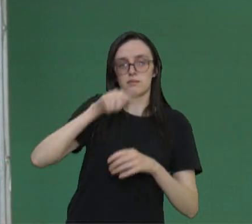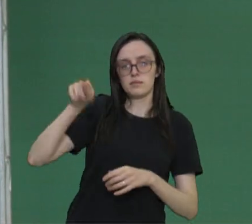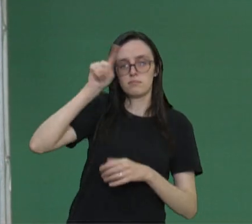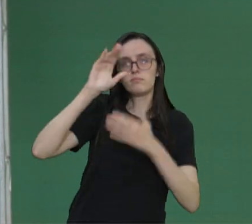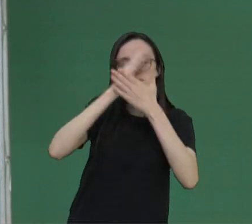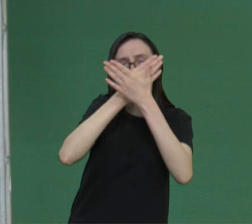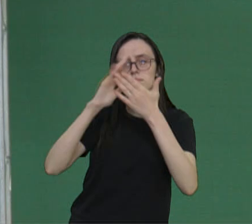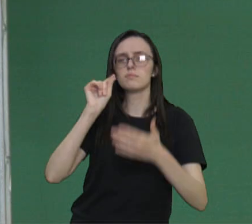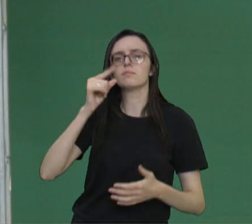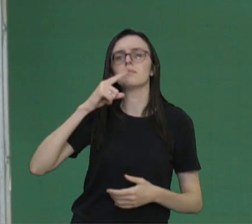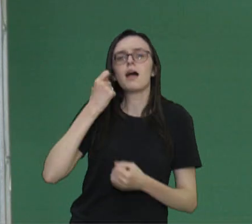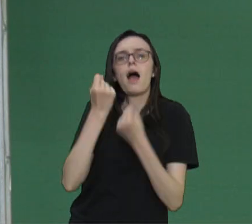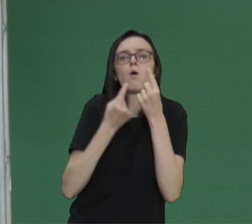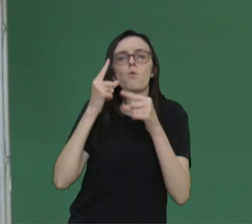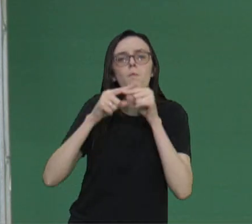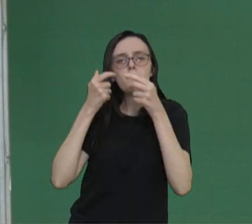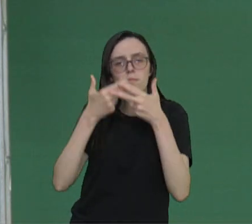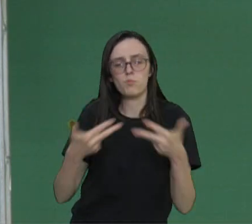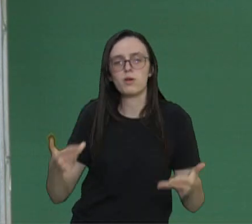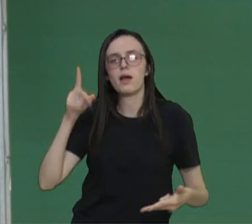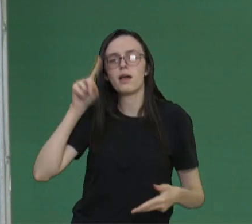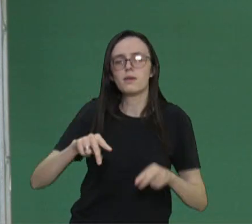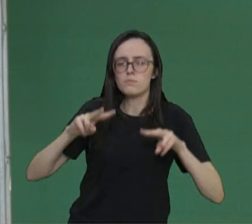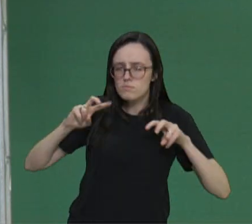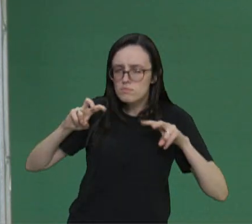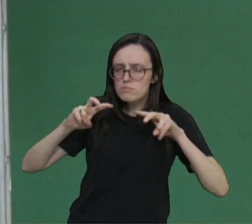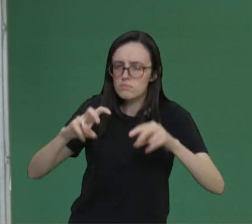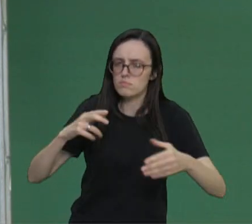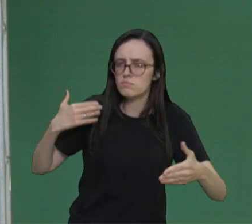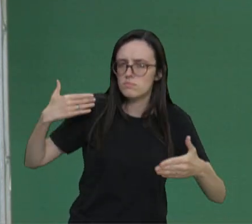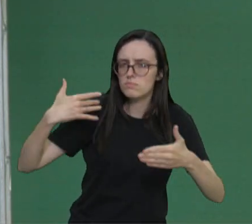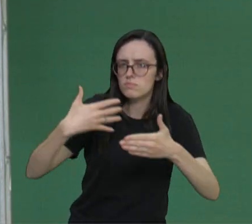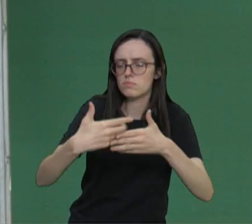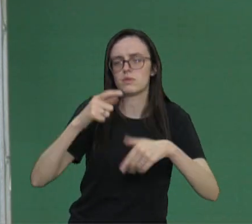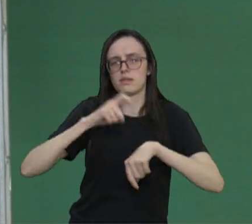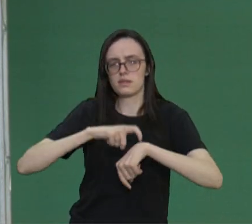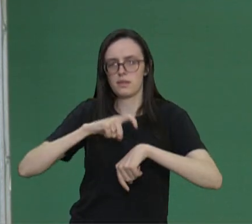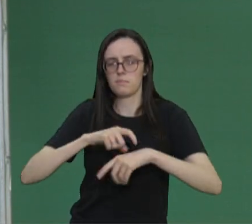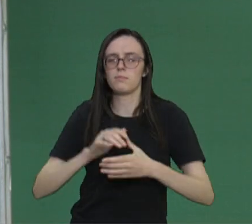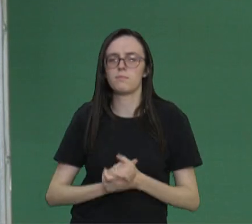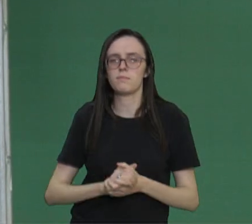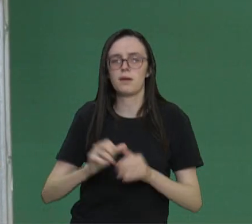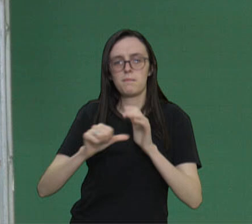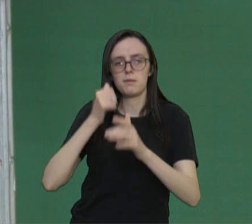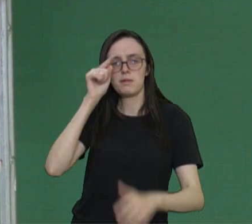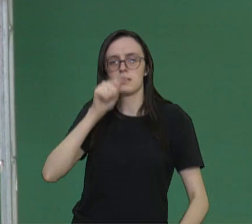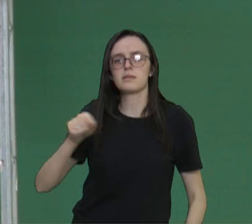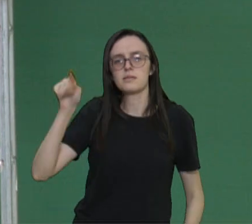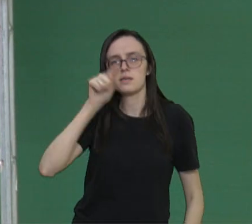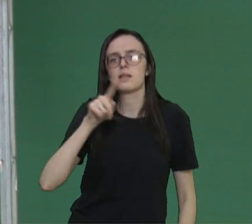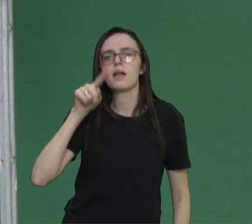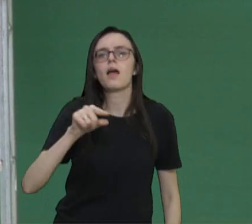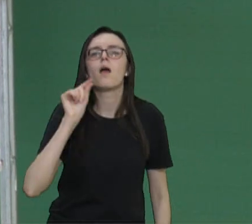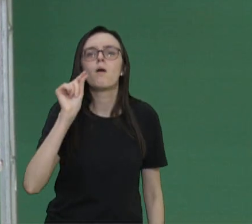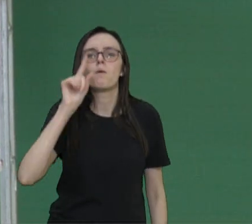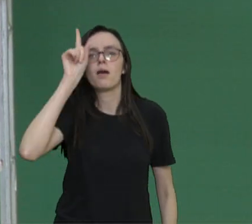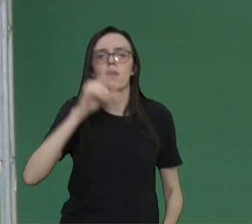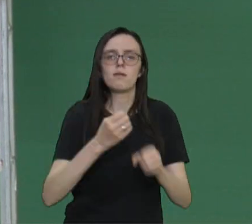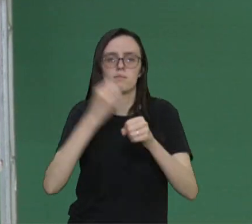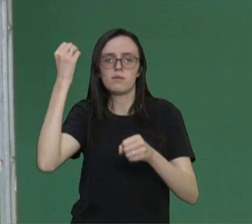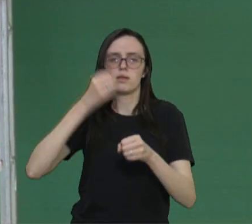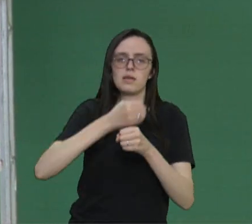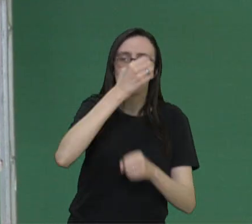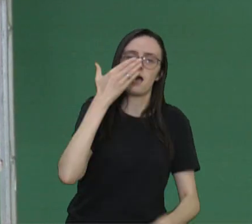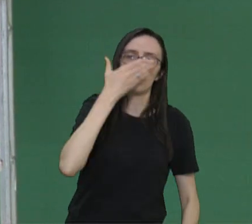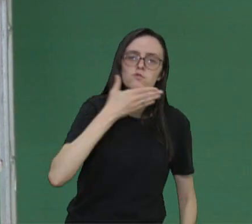nós vimos lá que alguns produtos foram explorados ao longo do tempo, né? Então, no primeiro ciclo econômico, nós tivemos lá a